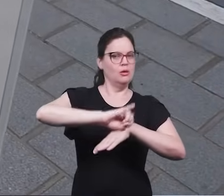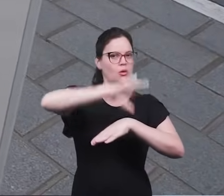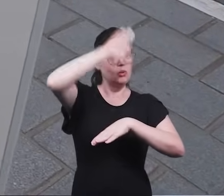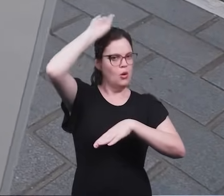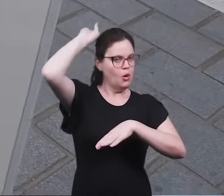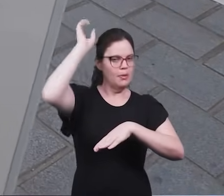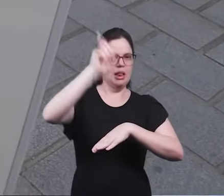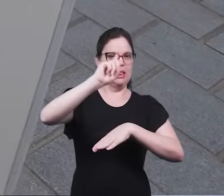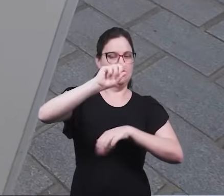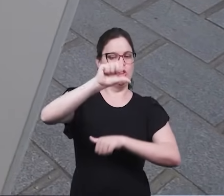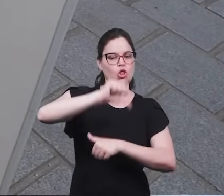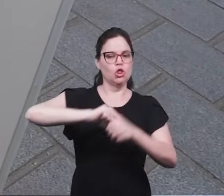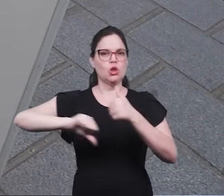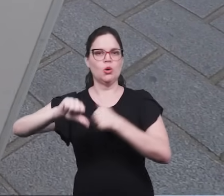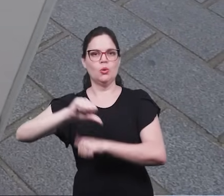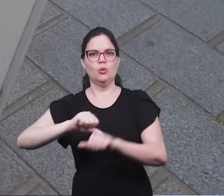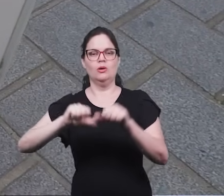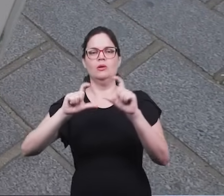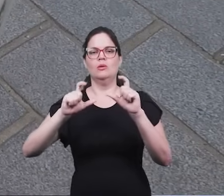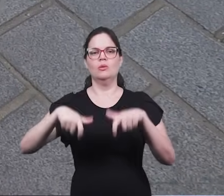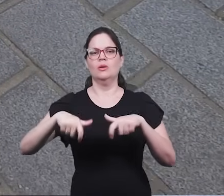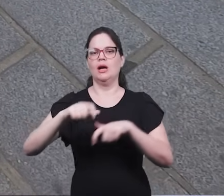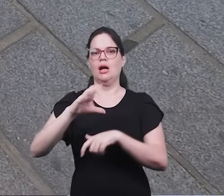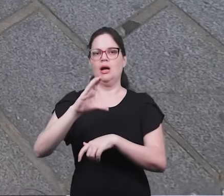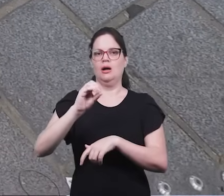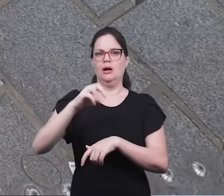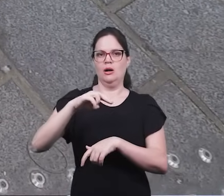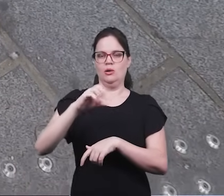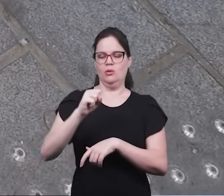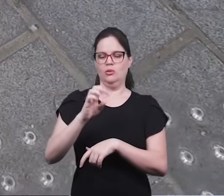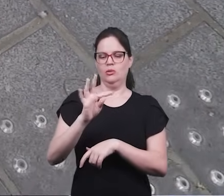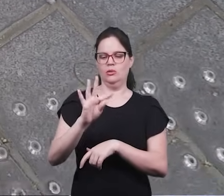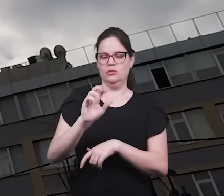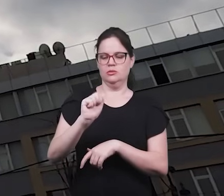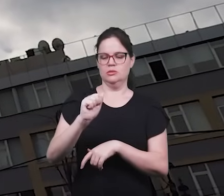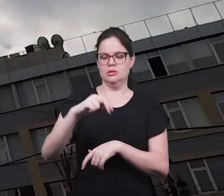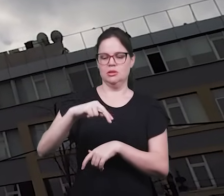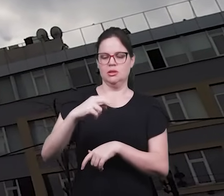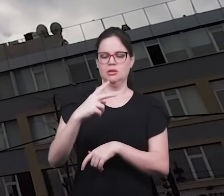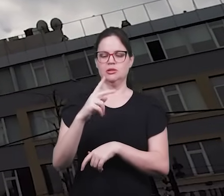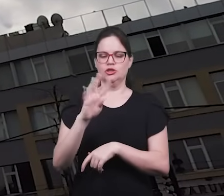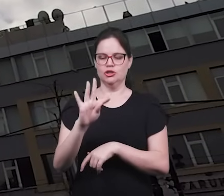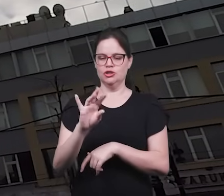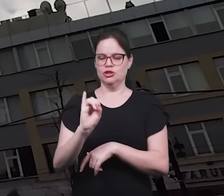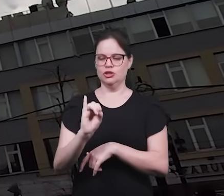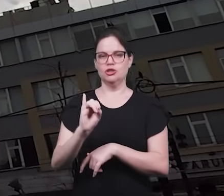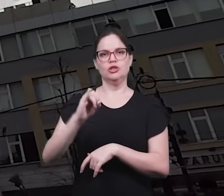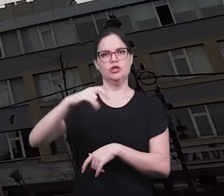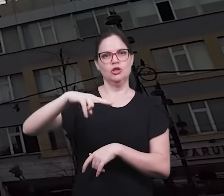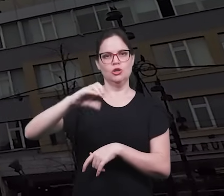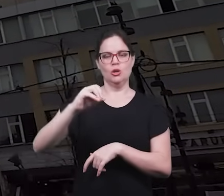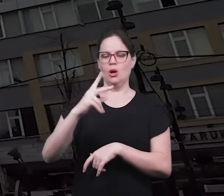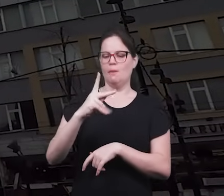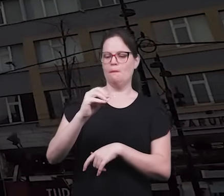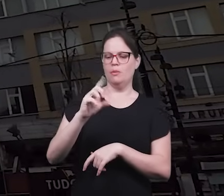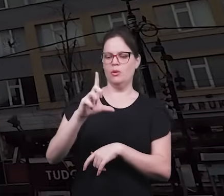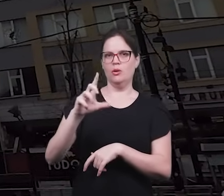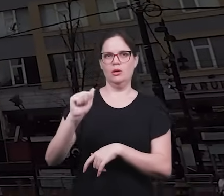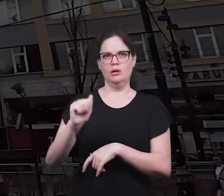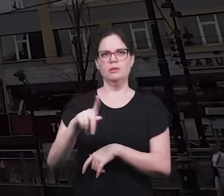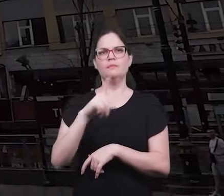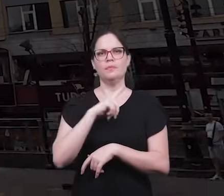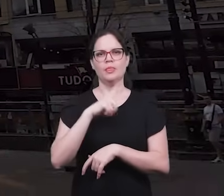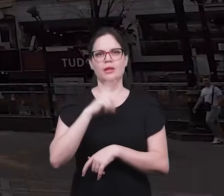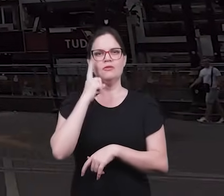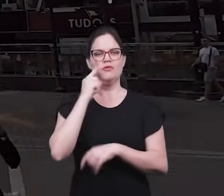Constantinopla, lá, a atual Istambul, que era a antiga Constantinopla. Então ele mudou a capital, tem aí uma